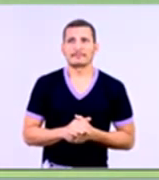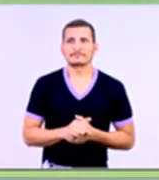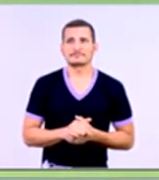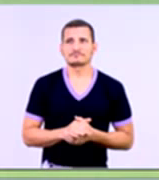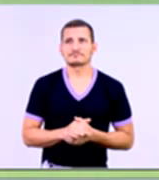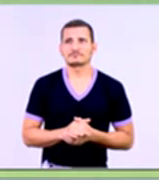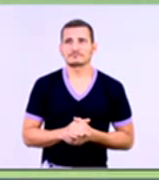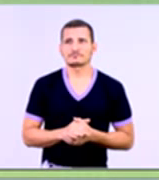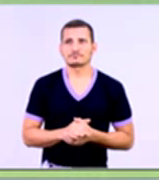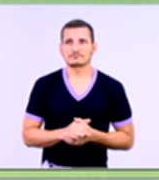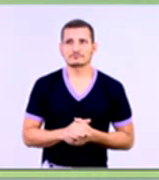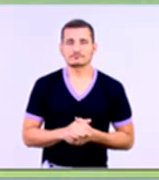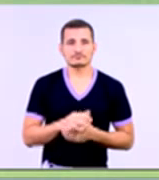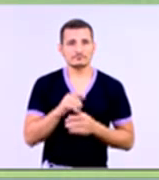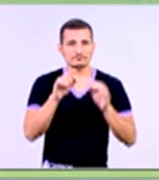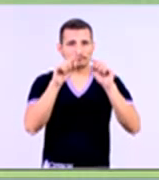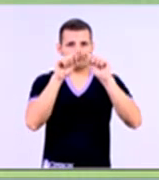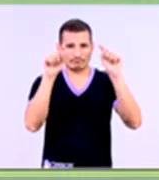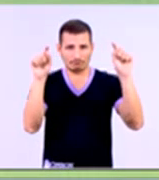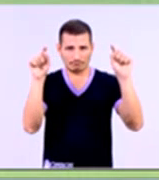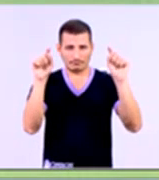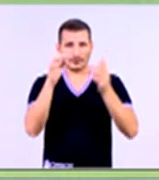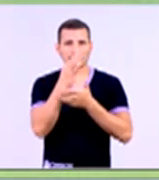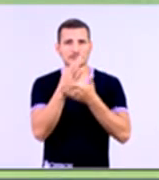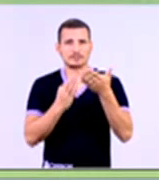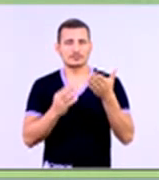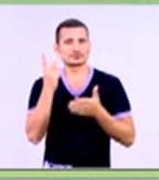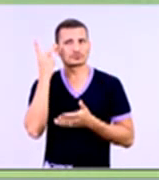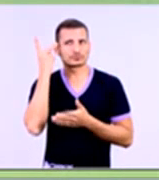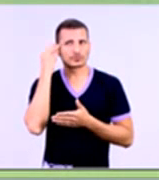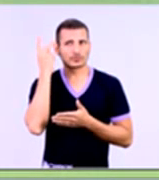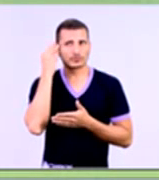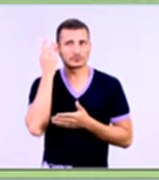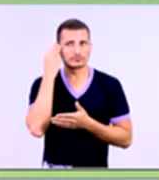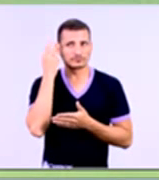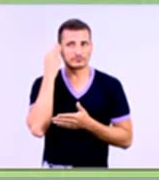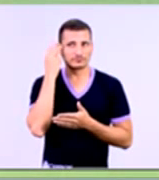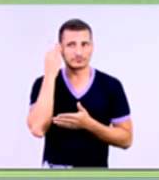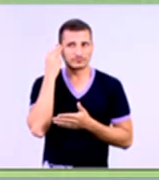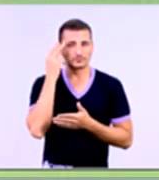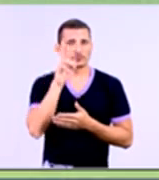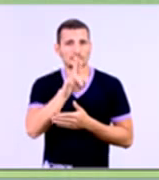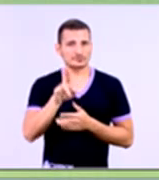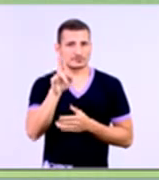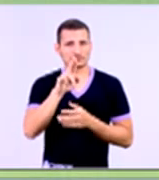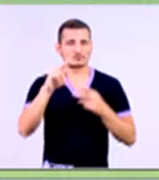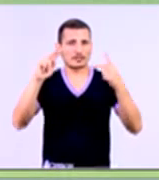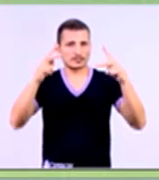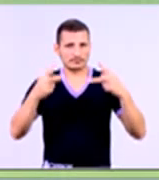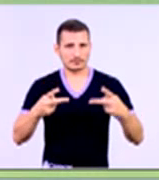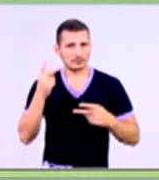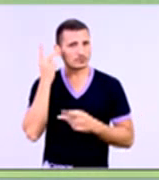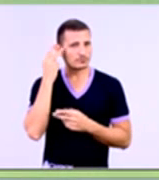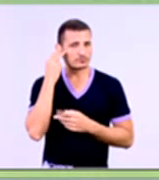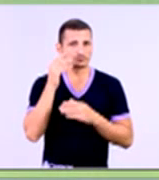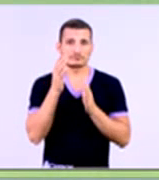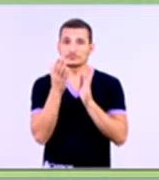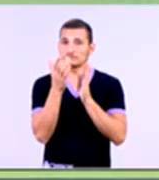Aqui é um texto comum dentro de um spam, utilizando HTML comum, ou seja, sem